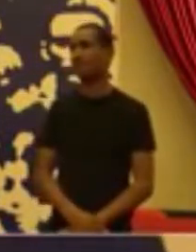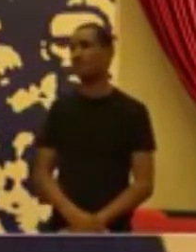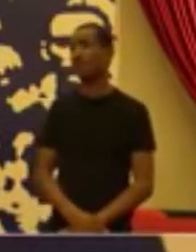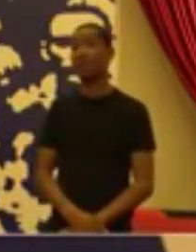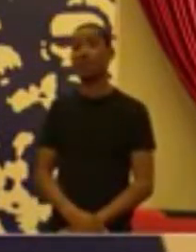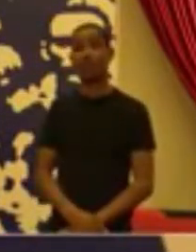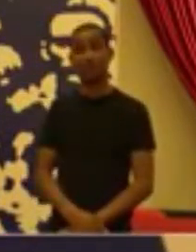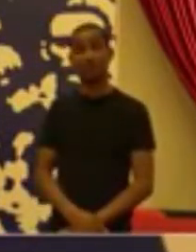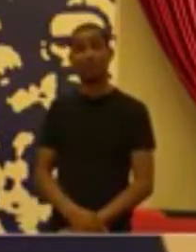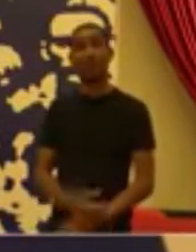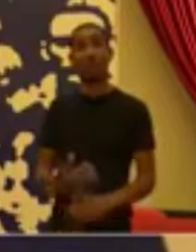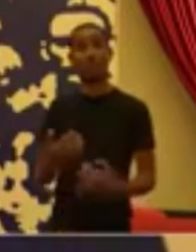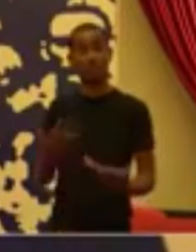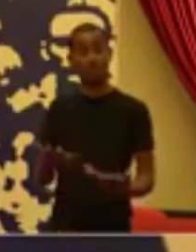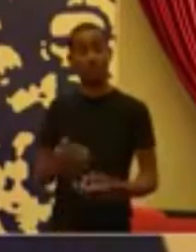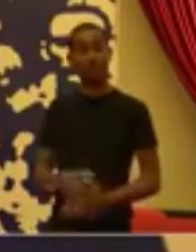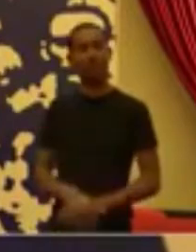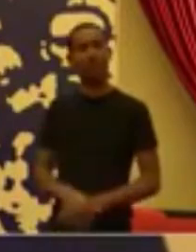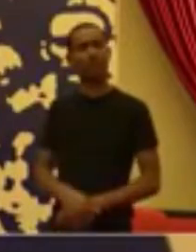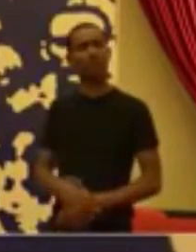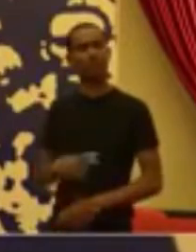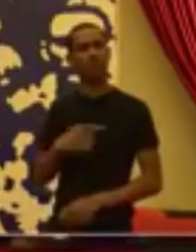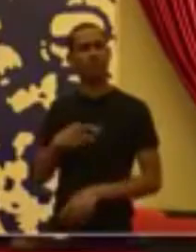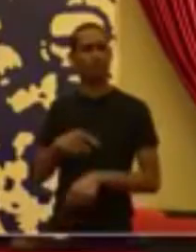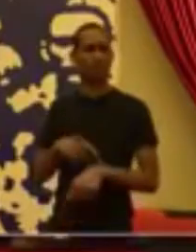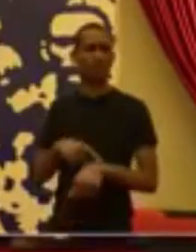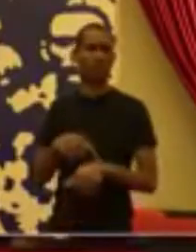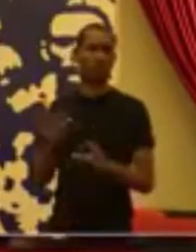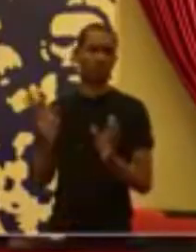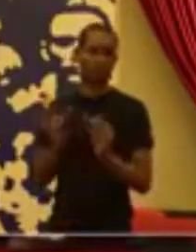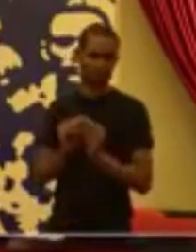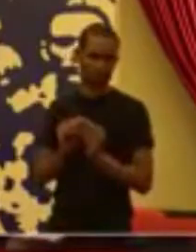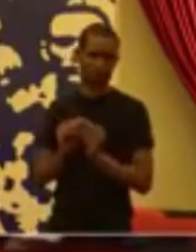Bom, eu tenho muito pouco tempo, então